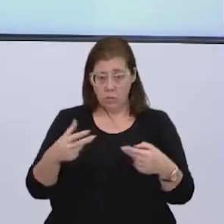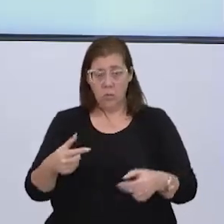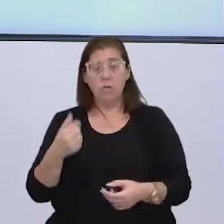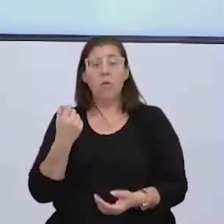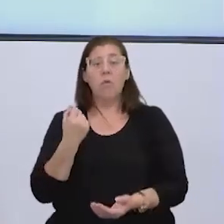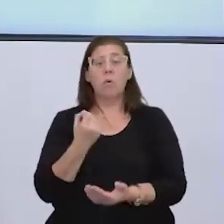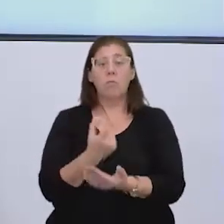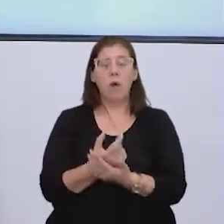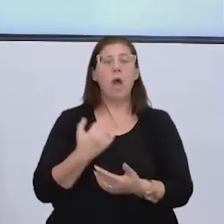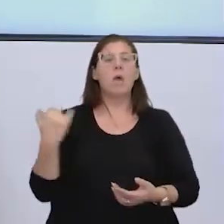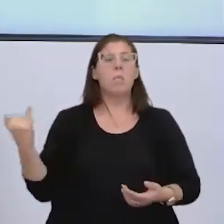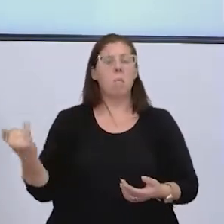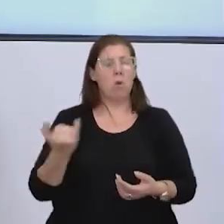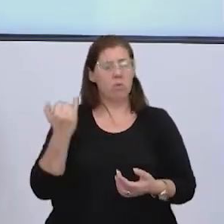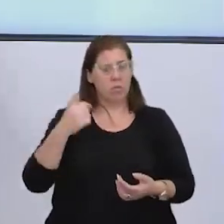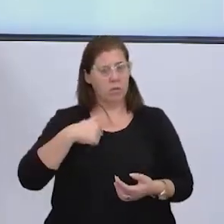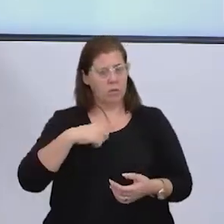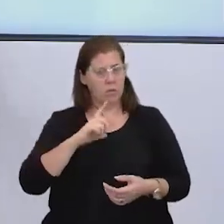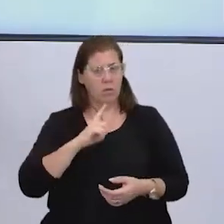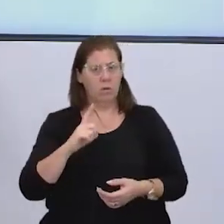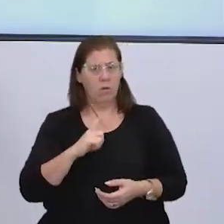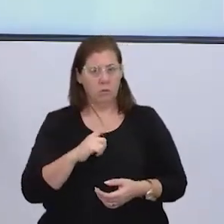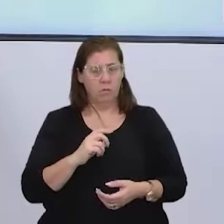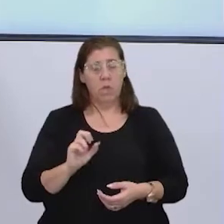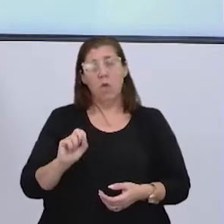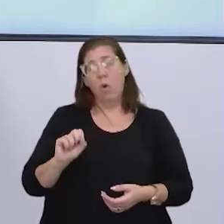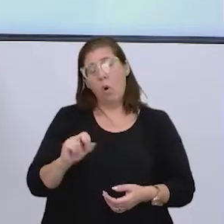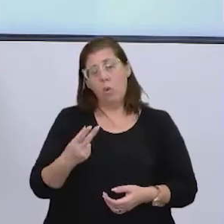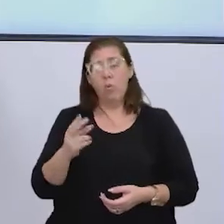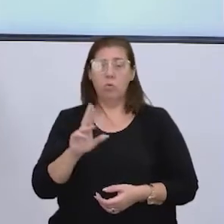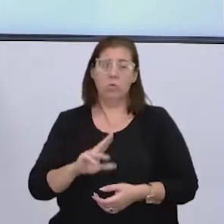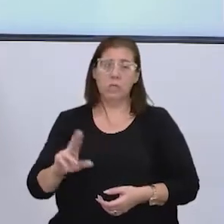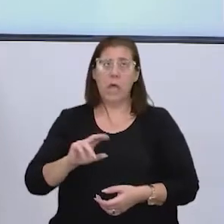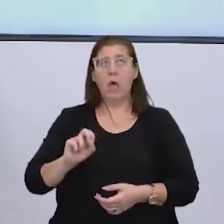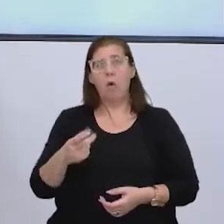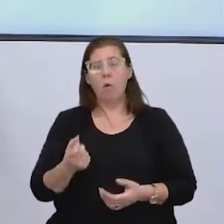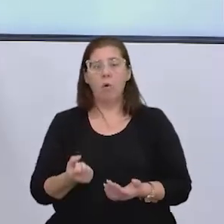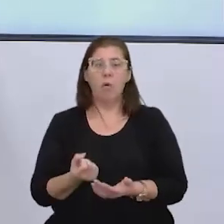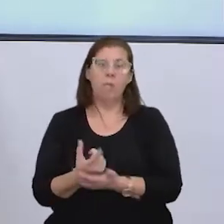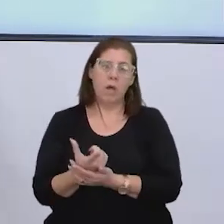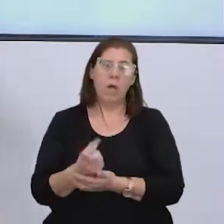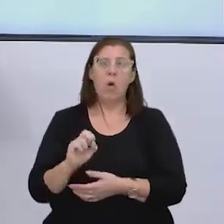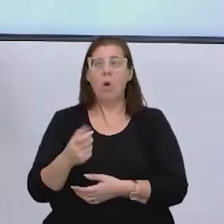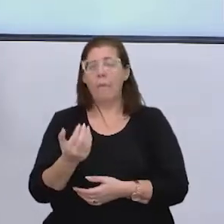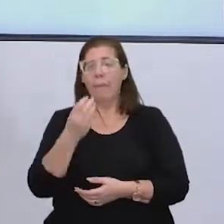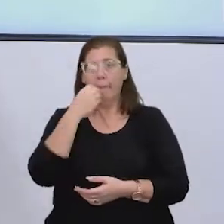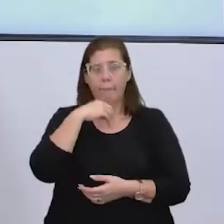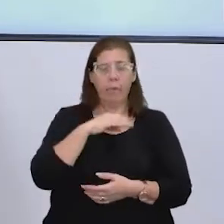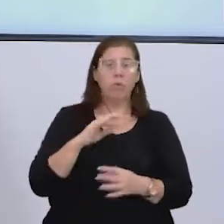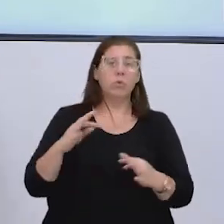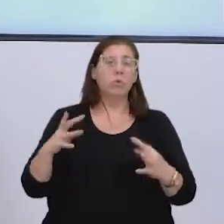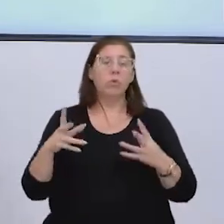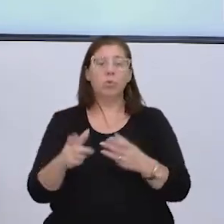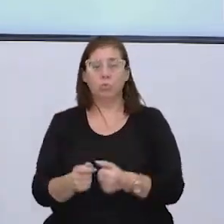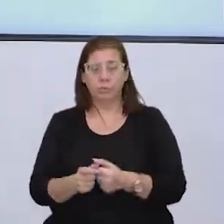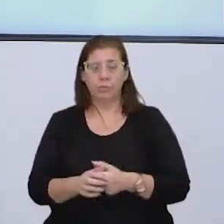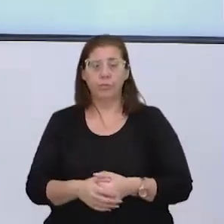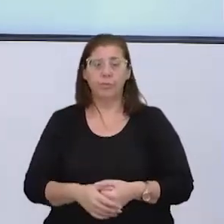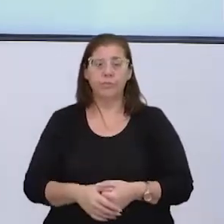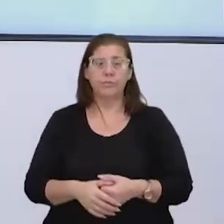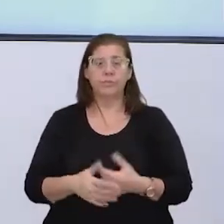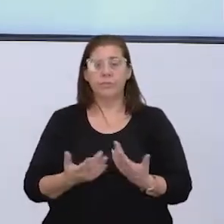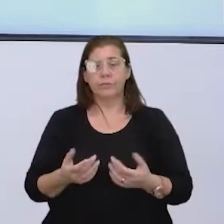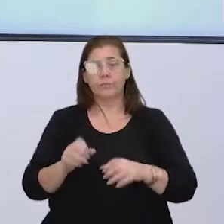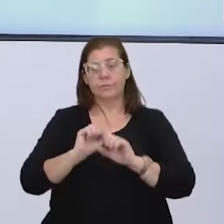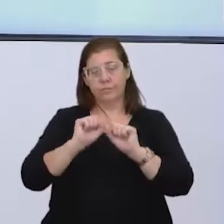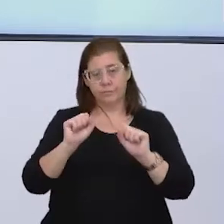isso, é importante para mim ter ou consumir isso, e essa lógica se estende a todos nós. E aí a gente fala